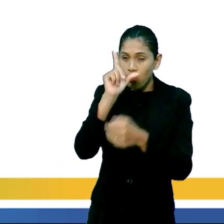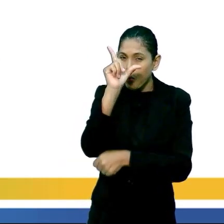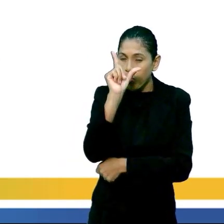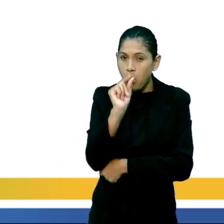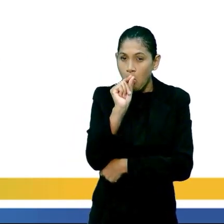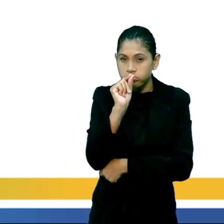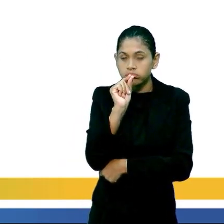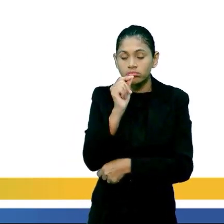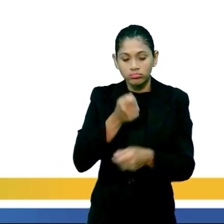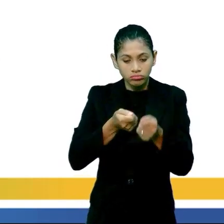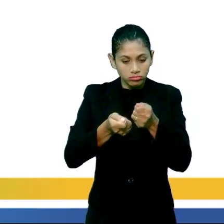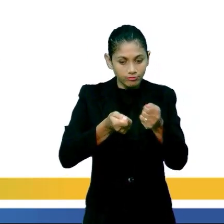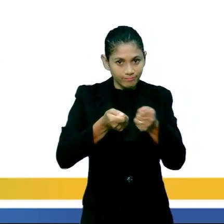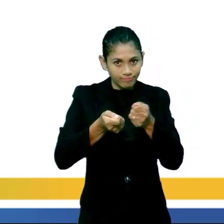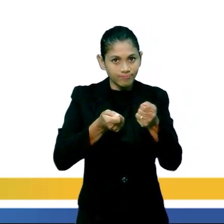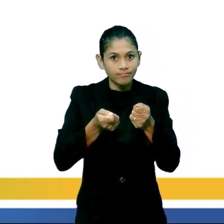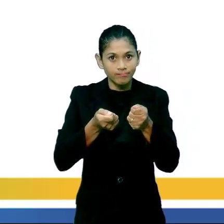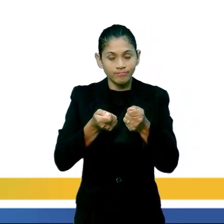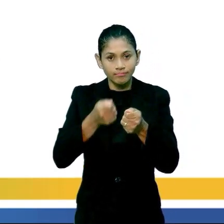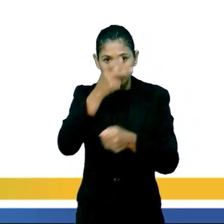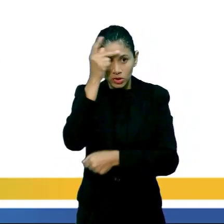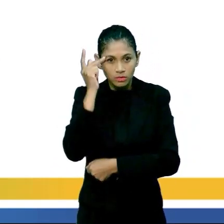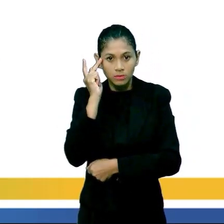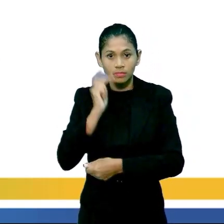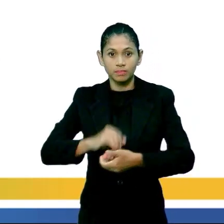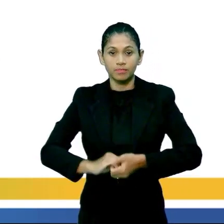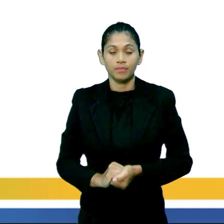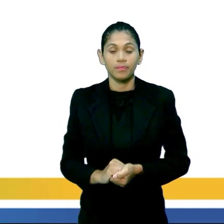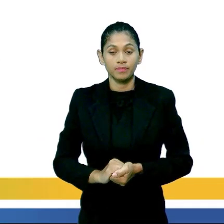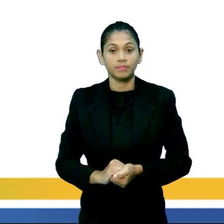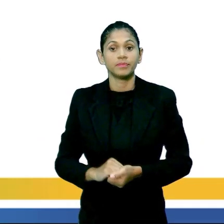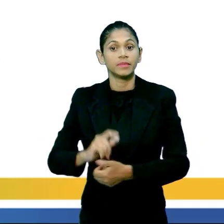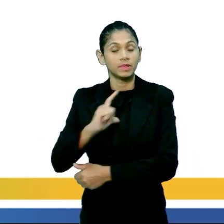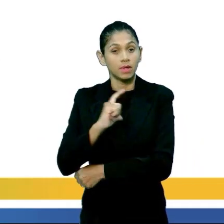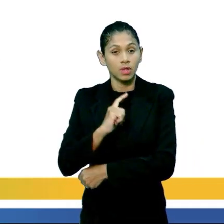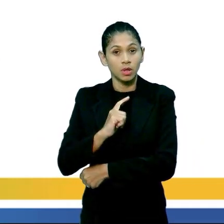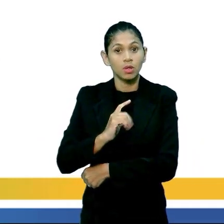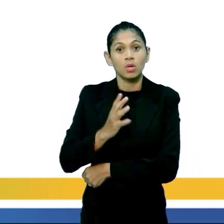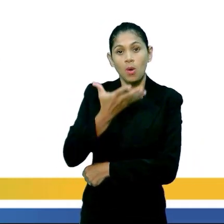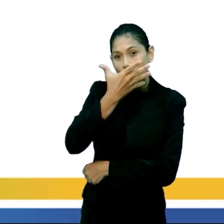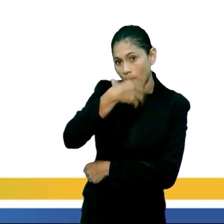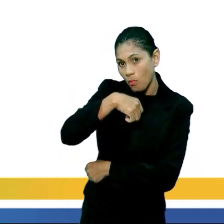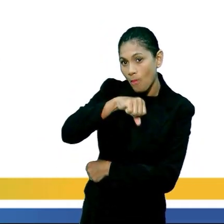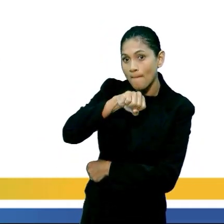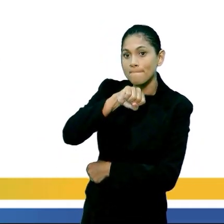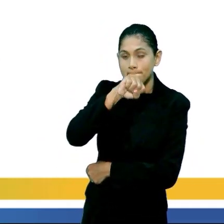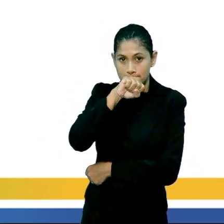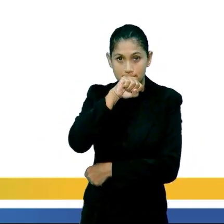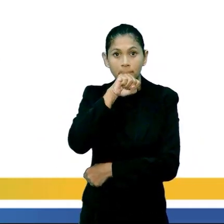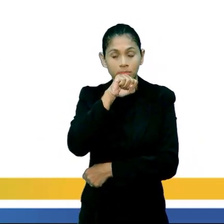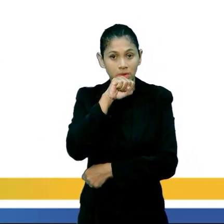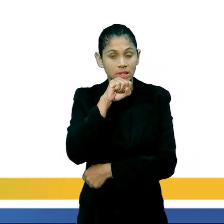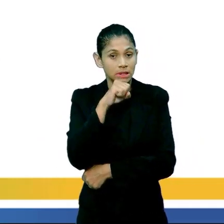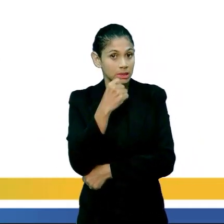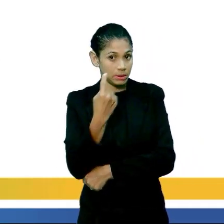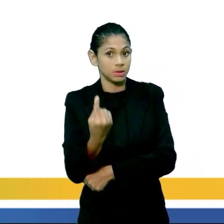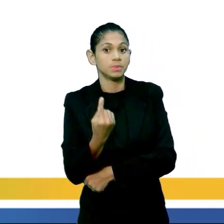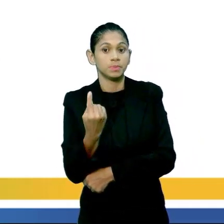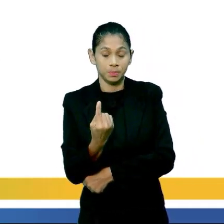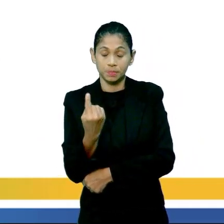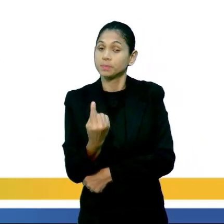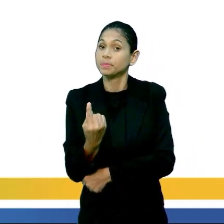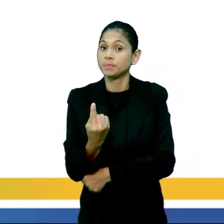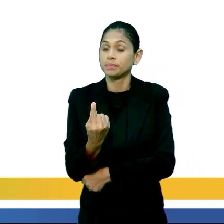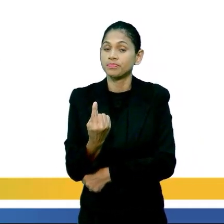ela é centralizada numa figura masculina, num pai, né, no senhor de engenho, no caso. As